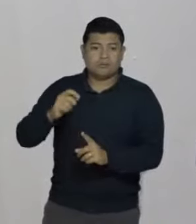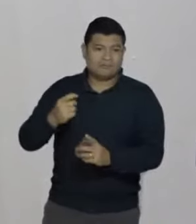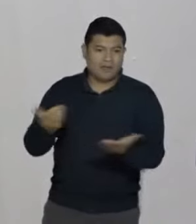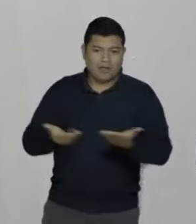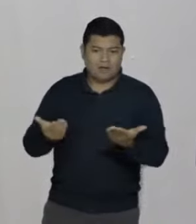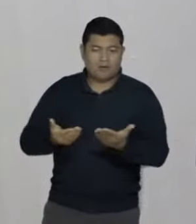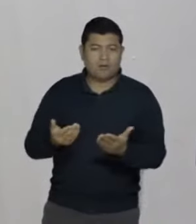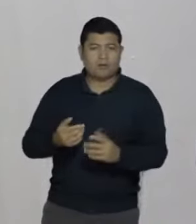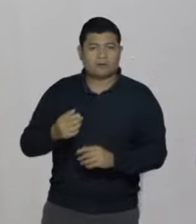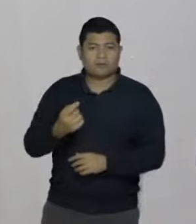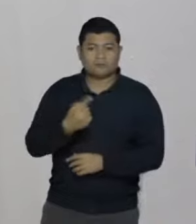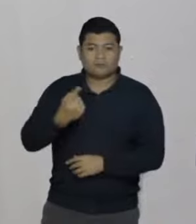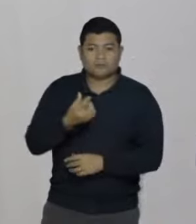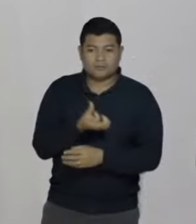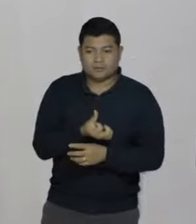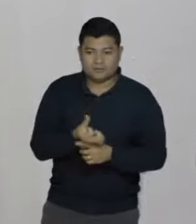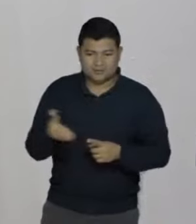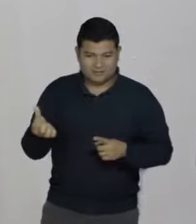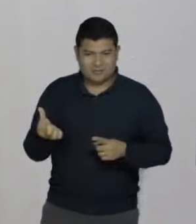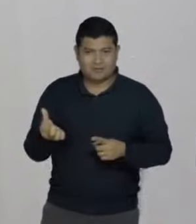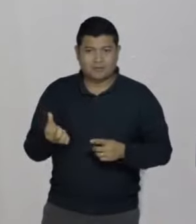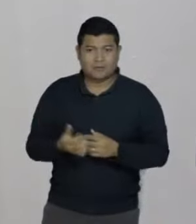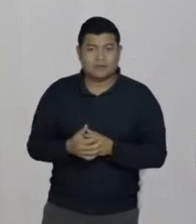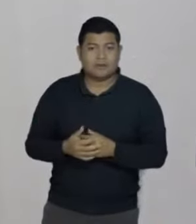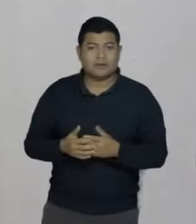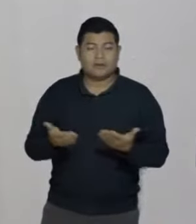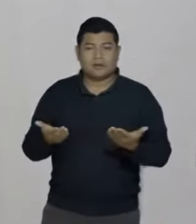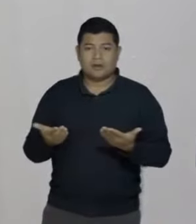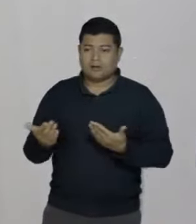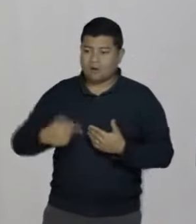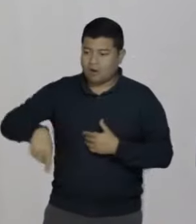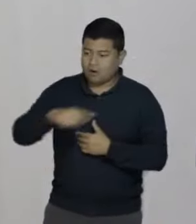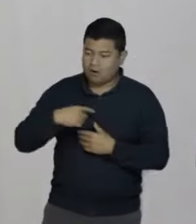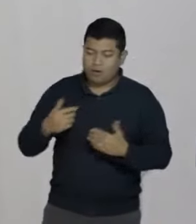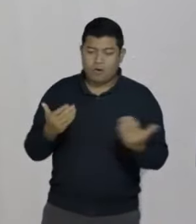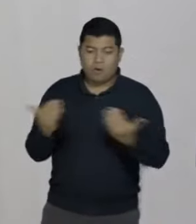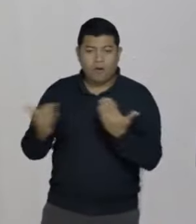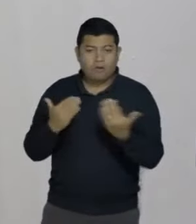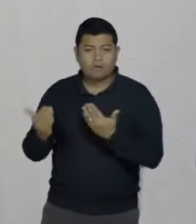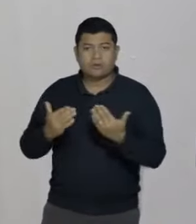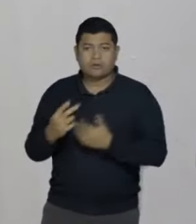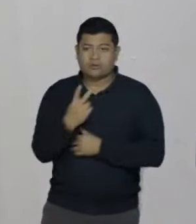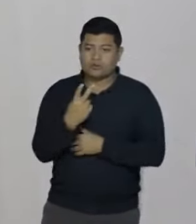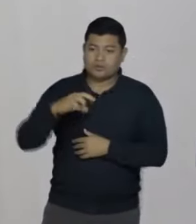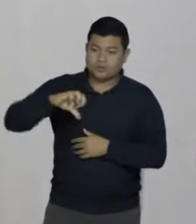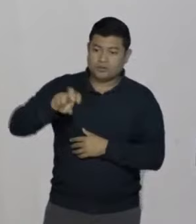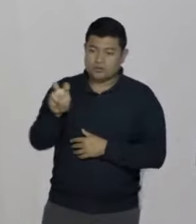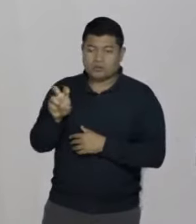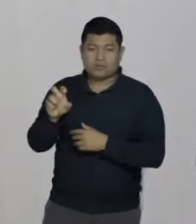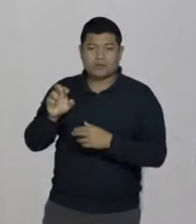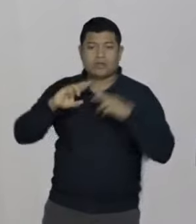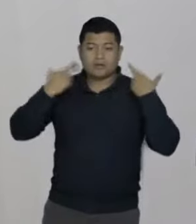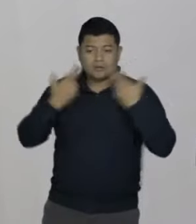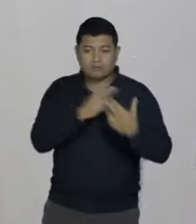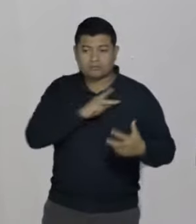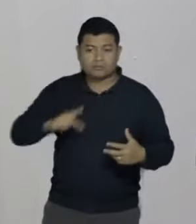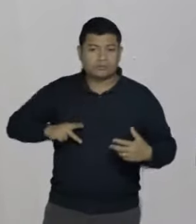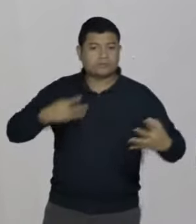os 295 prefeitos em audiência pública transparente